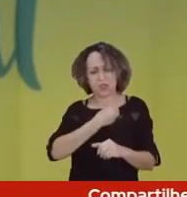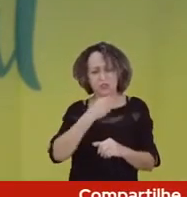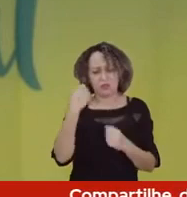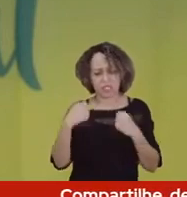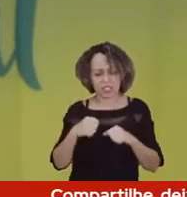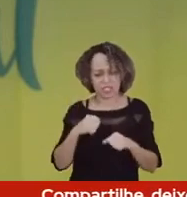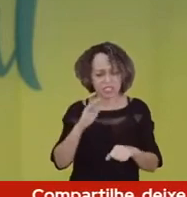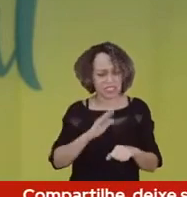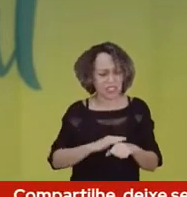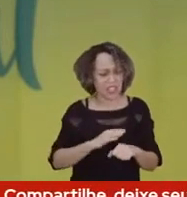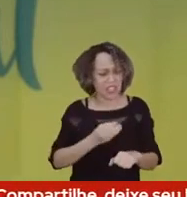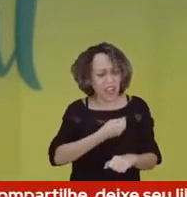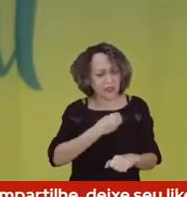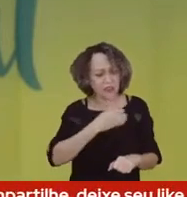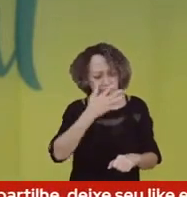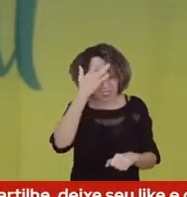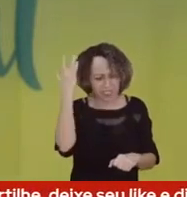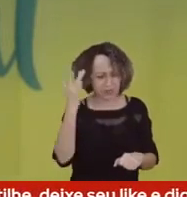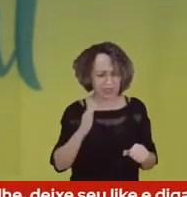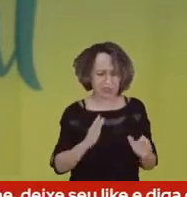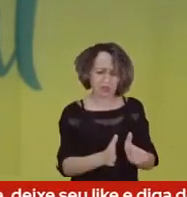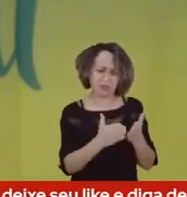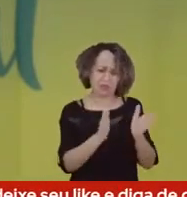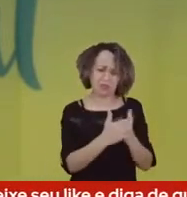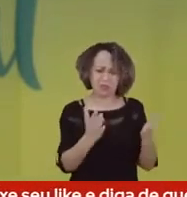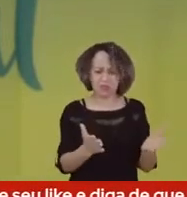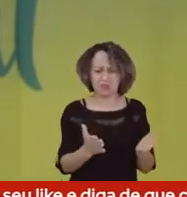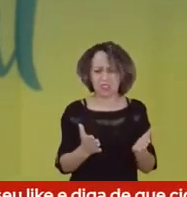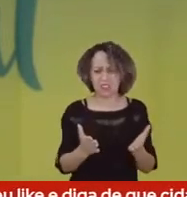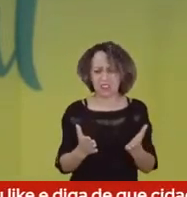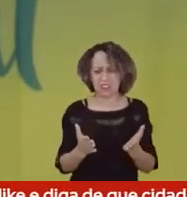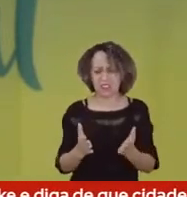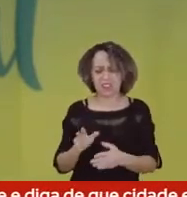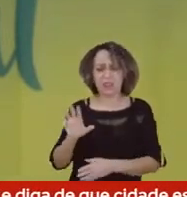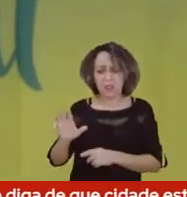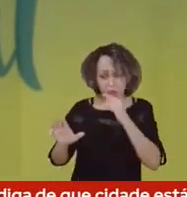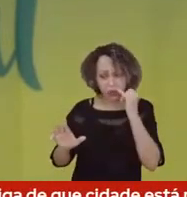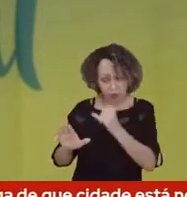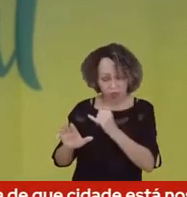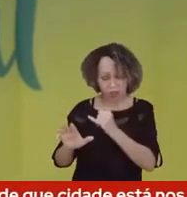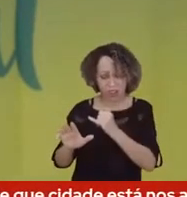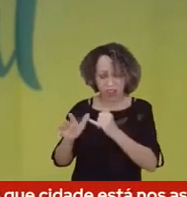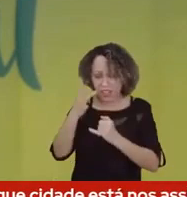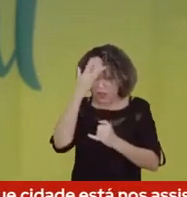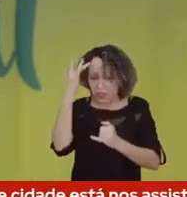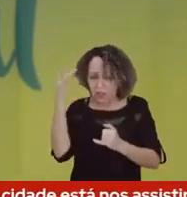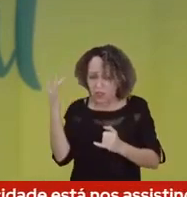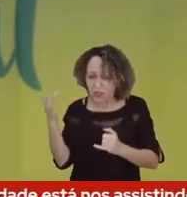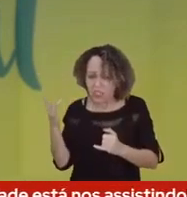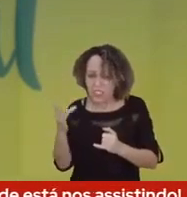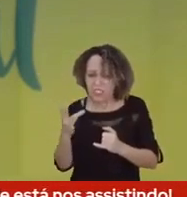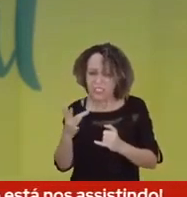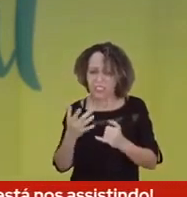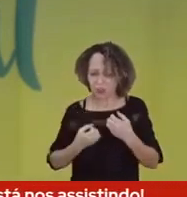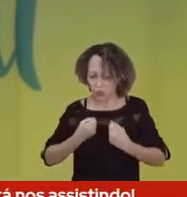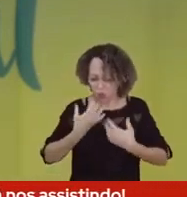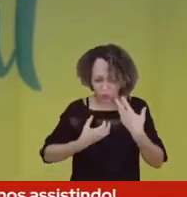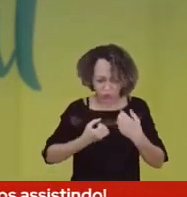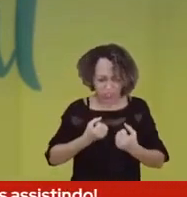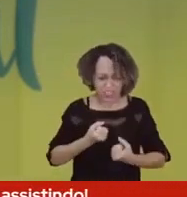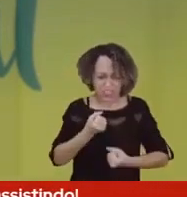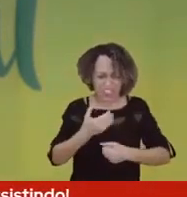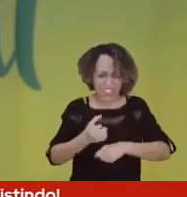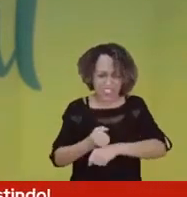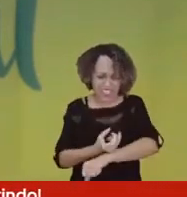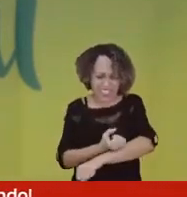número de pessoas queimadas, de pessoas pobres com queimaduras, aumentou substancialmente, porque não conseguem mais